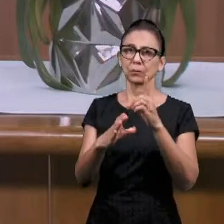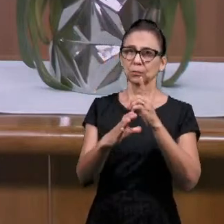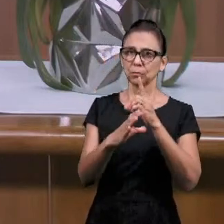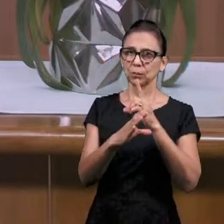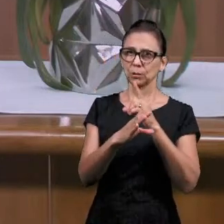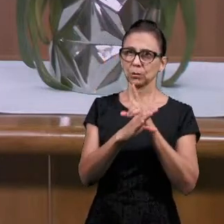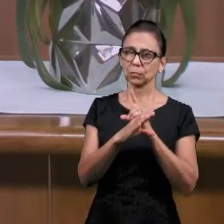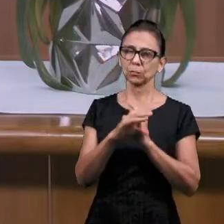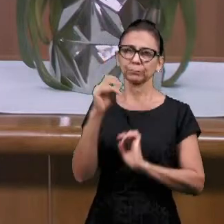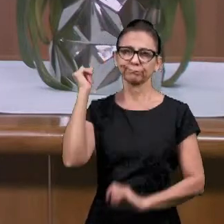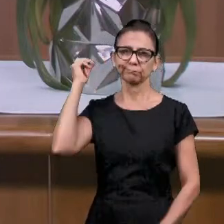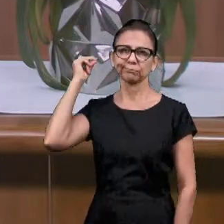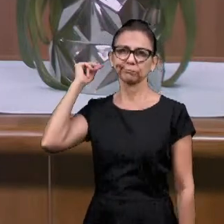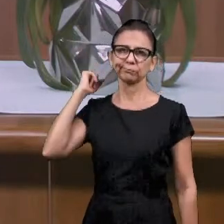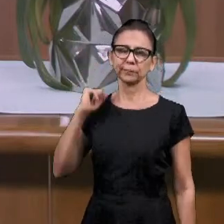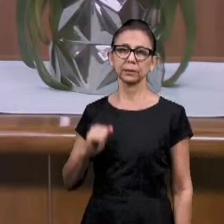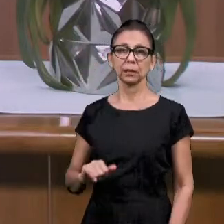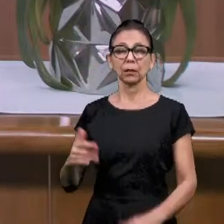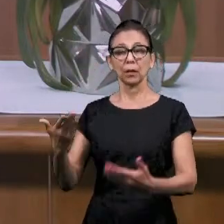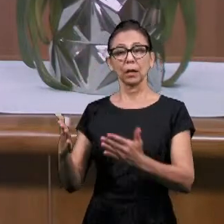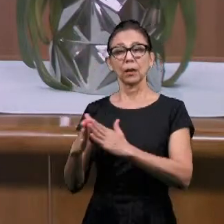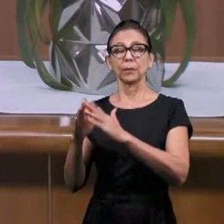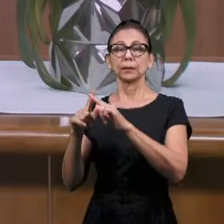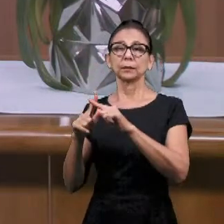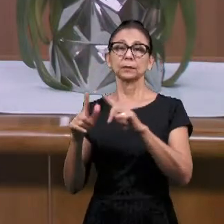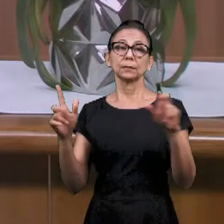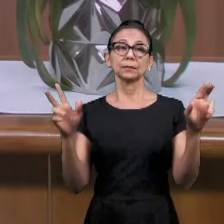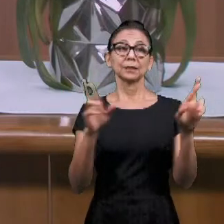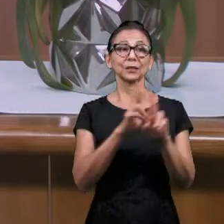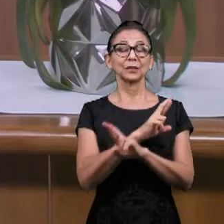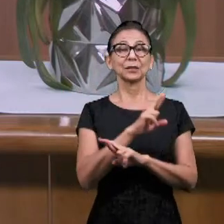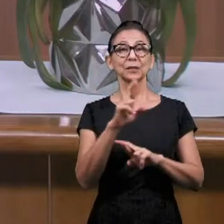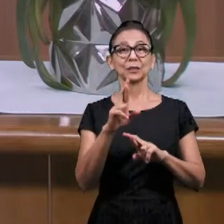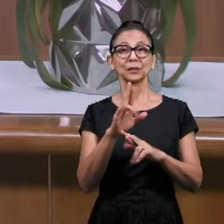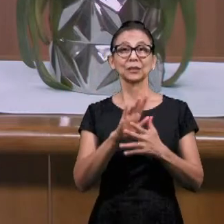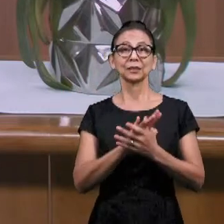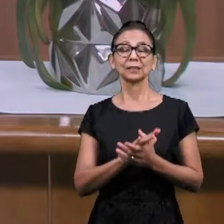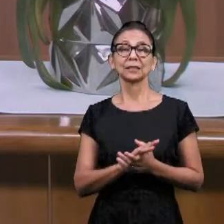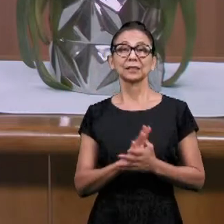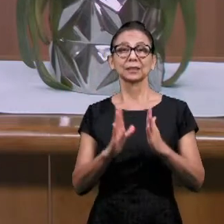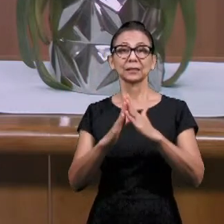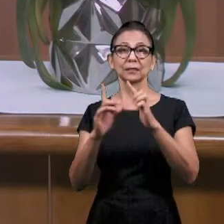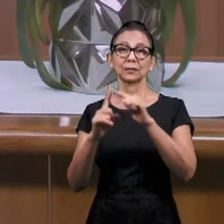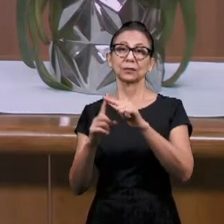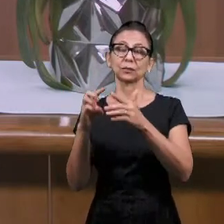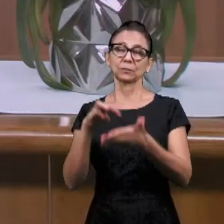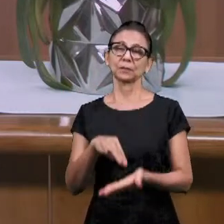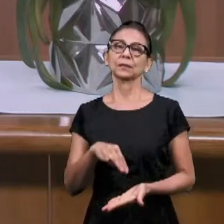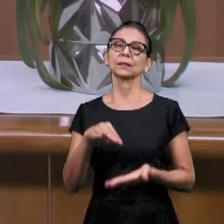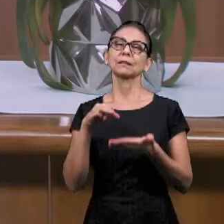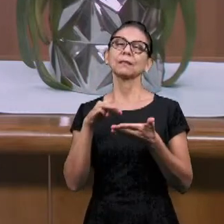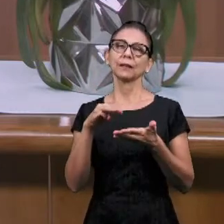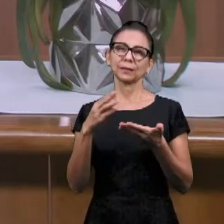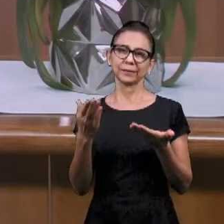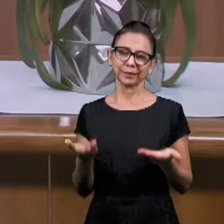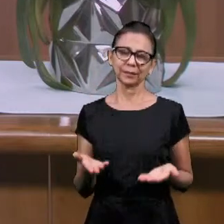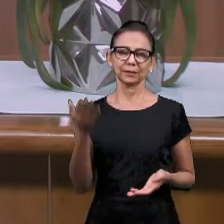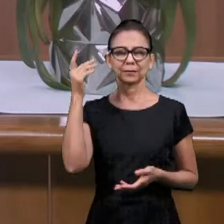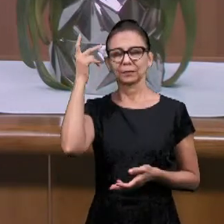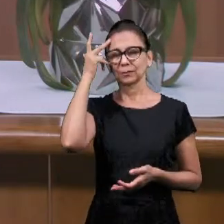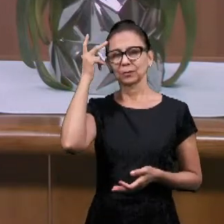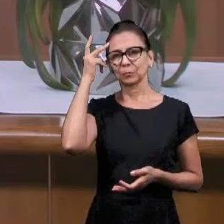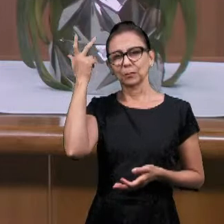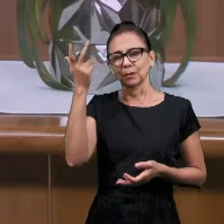está diretamente relacionada com a história da instituição, da Igreja Cristã Maranata. Naturalmente que a experiência